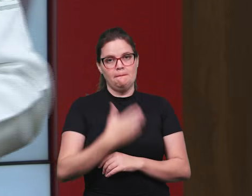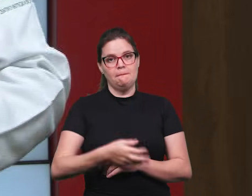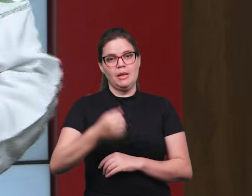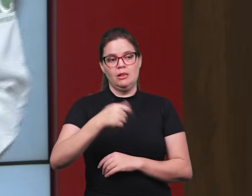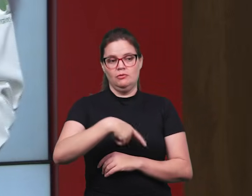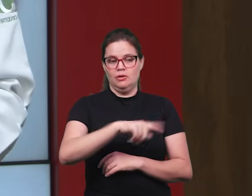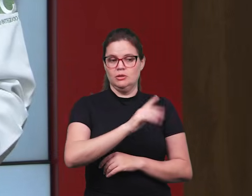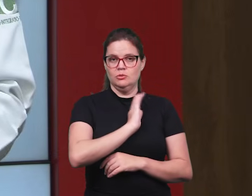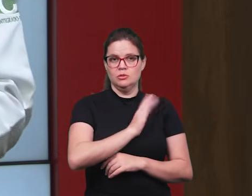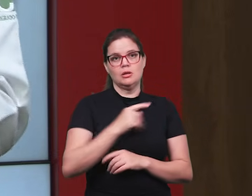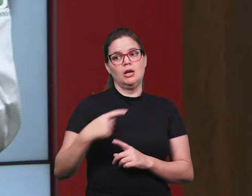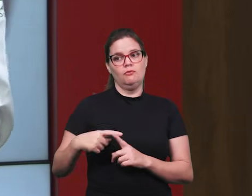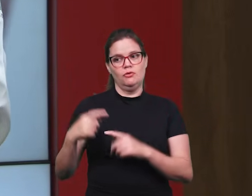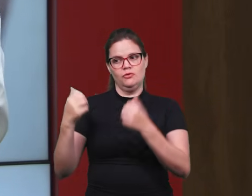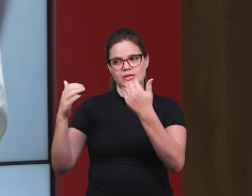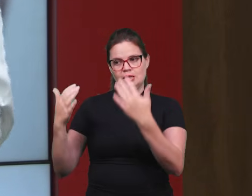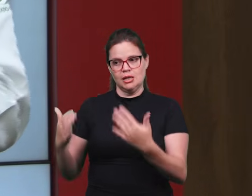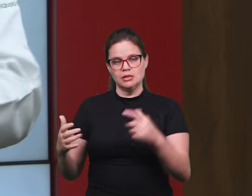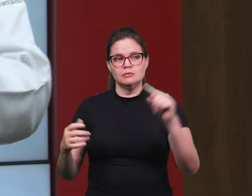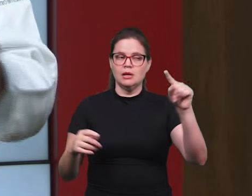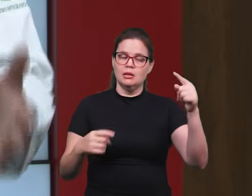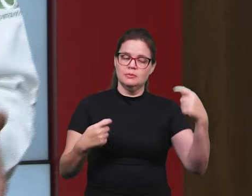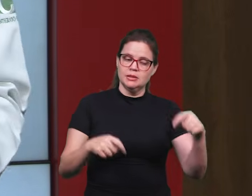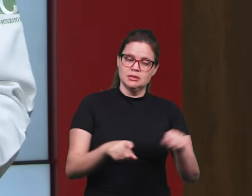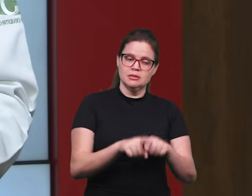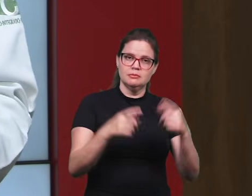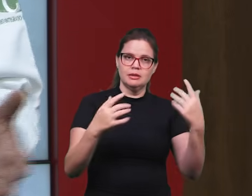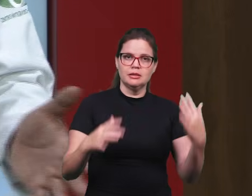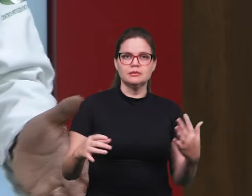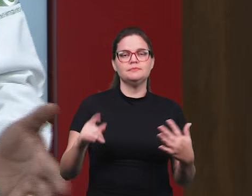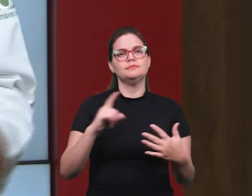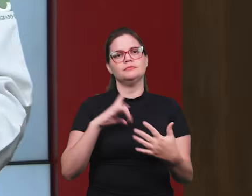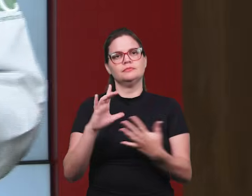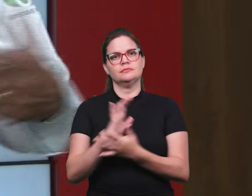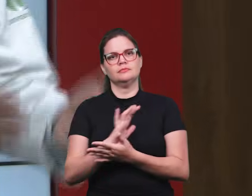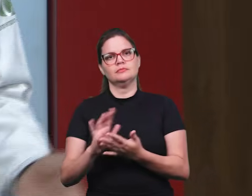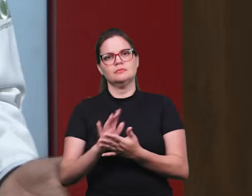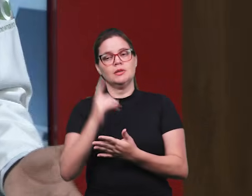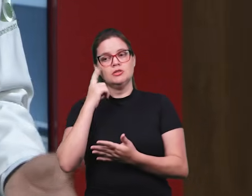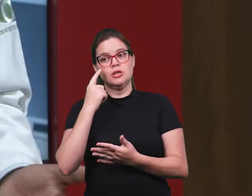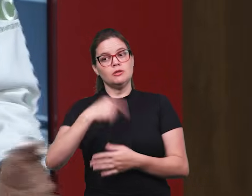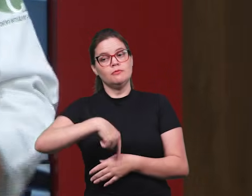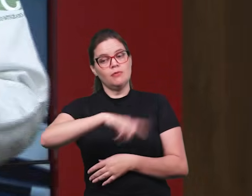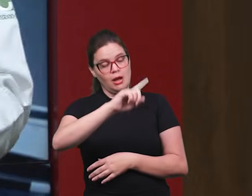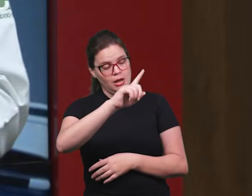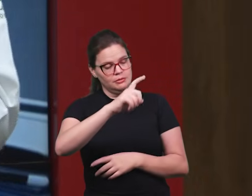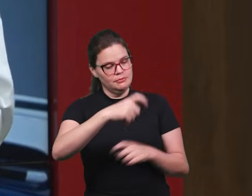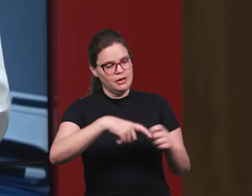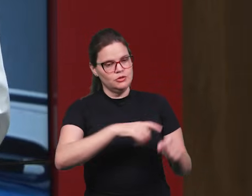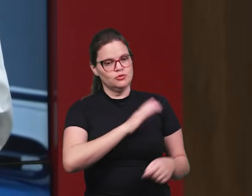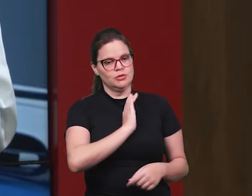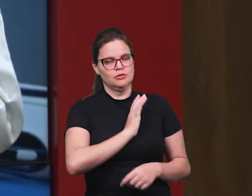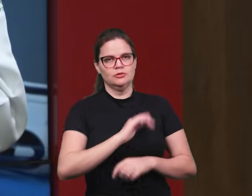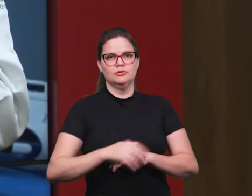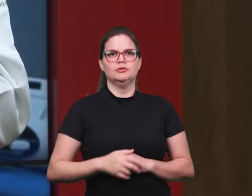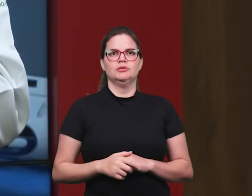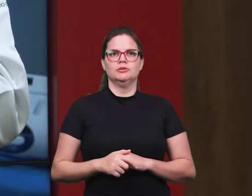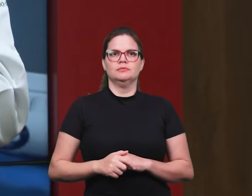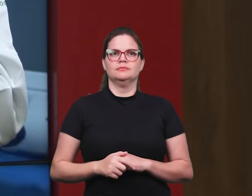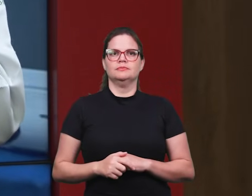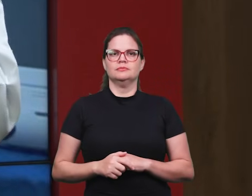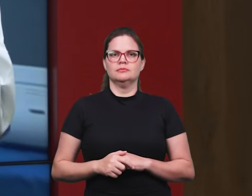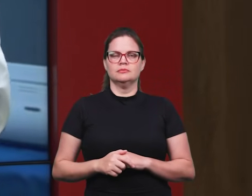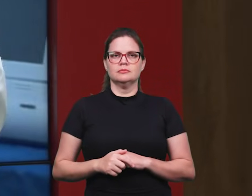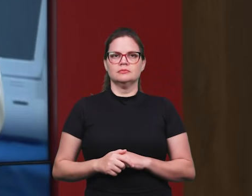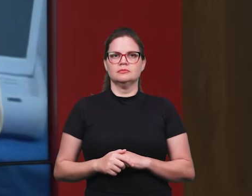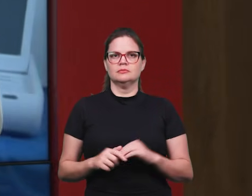cardíaca. Eu vou fazer uma avaliação, a minha avaliação é diferente. E às vezes a gente identifica realmente uma arritmia e a gente manda para o cardiologista. Não é o comum. Mas isso,